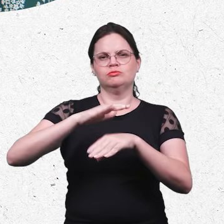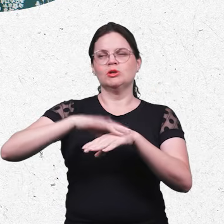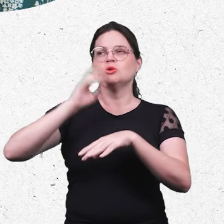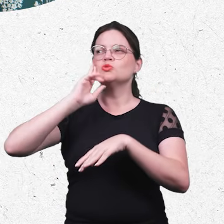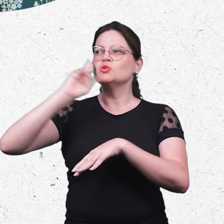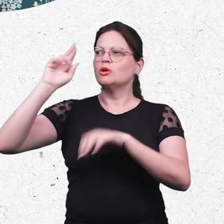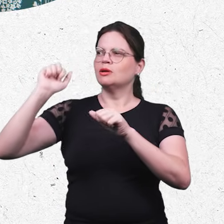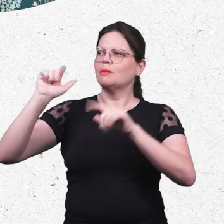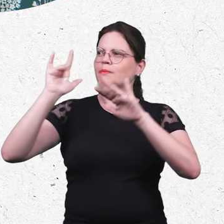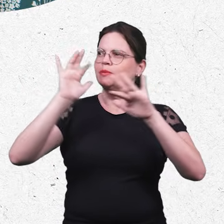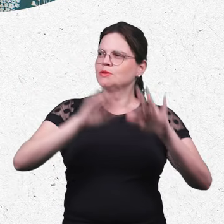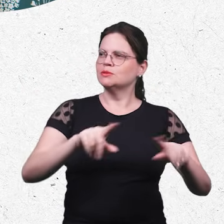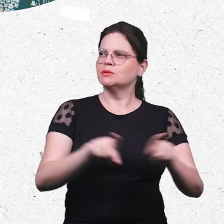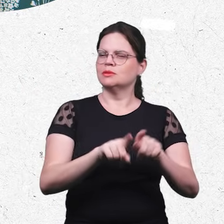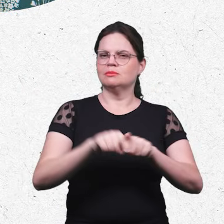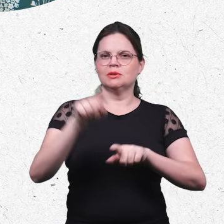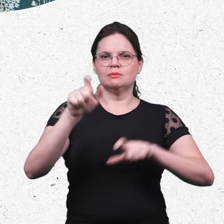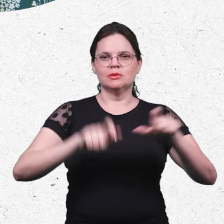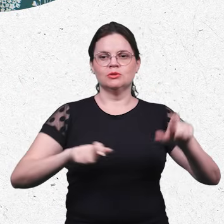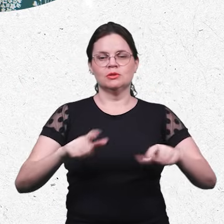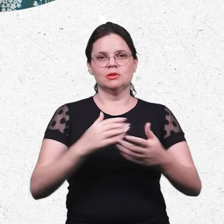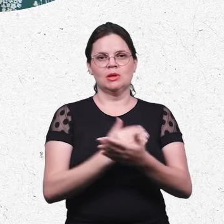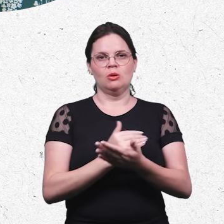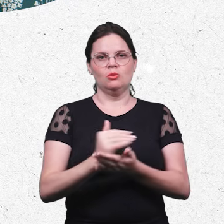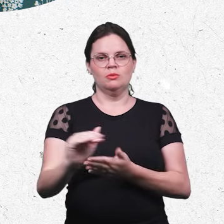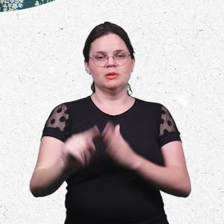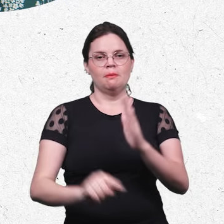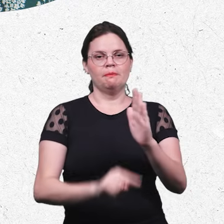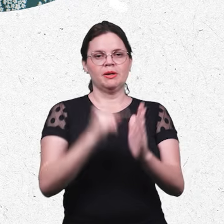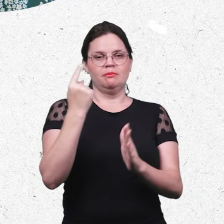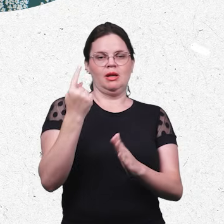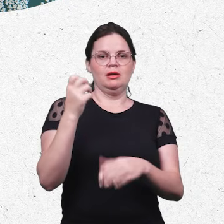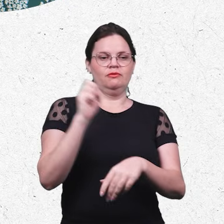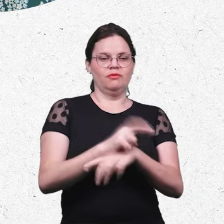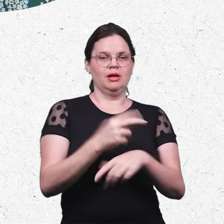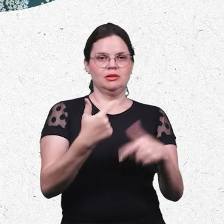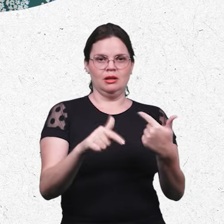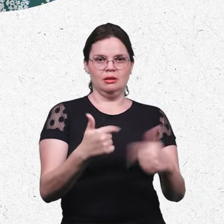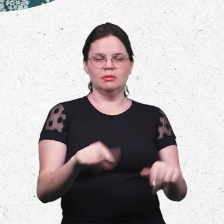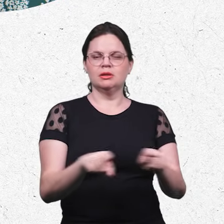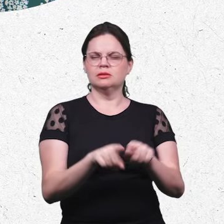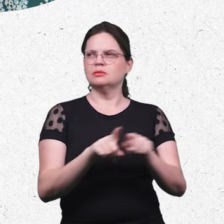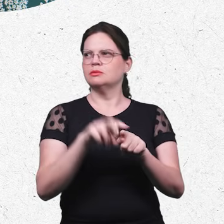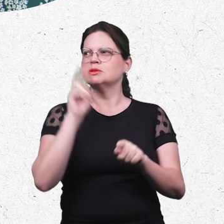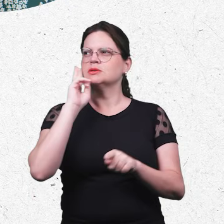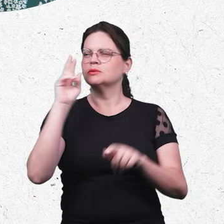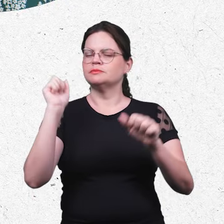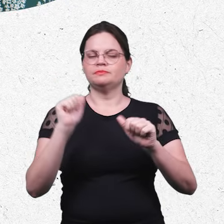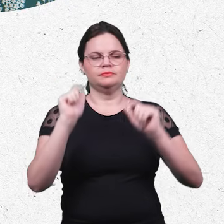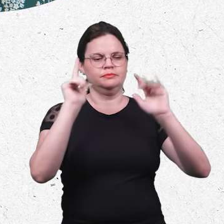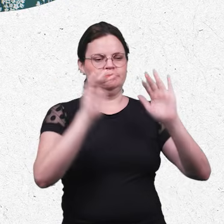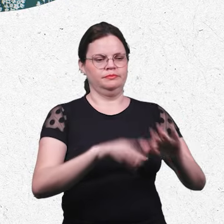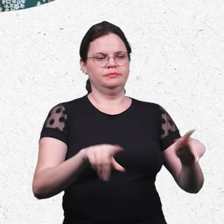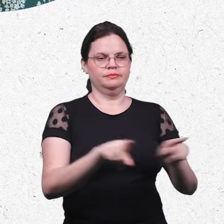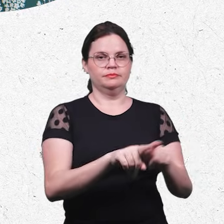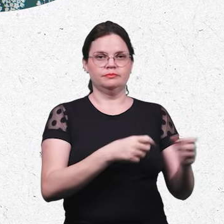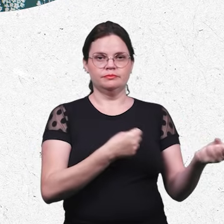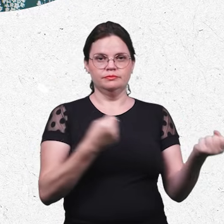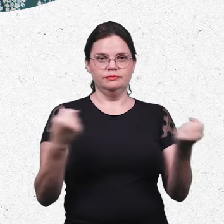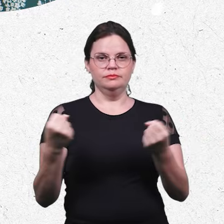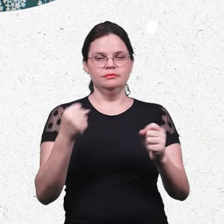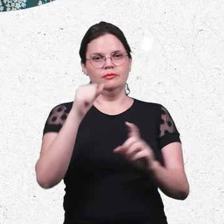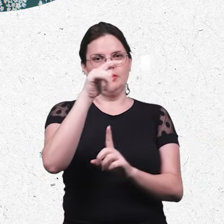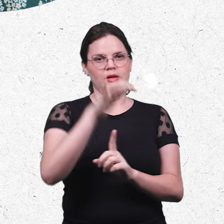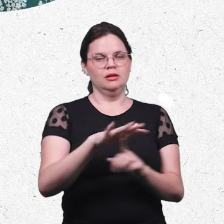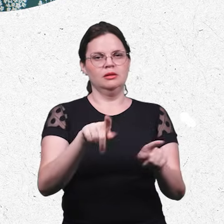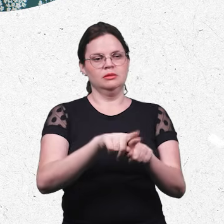Senhor, aqueles que estão, Senhor, ingressando, Senhor, no primeiro emprego, que o Senhor possa abençoar poderosamente,